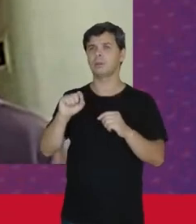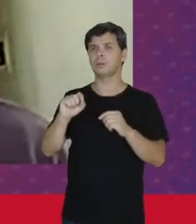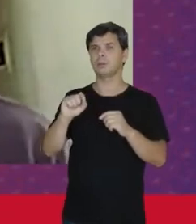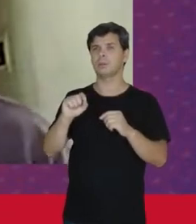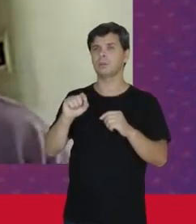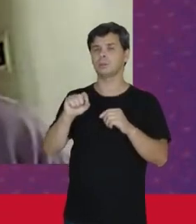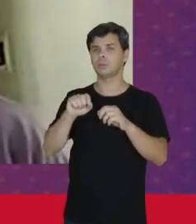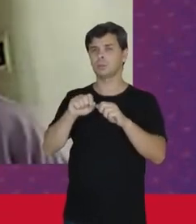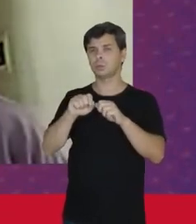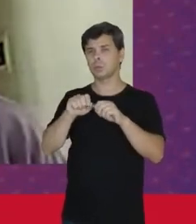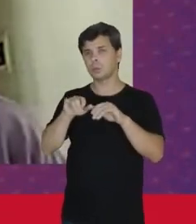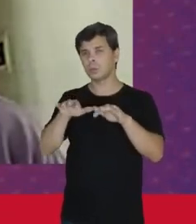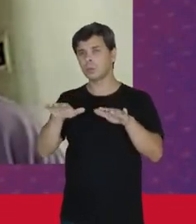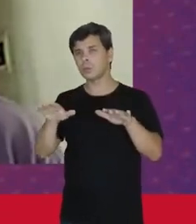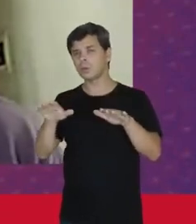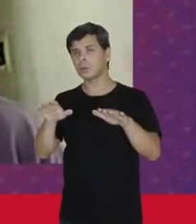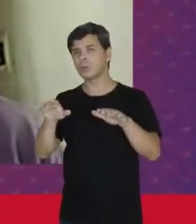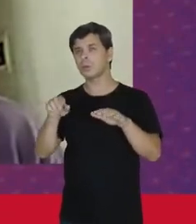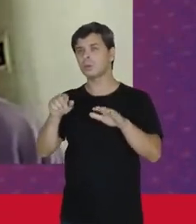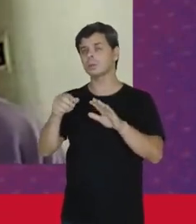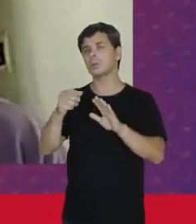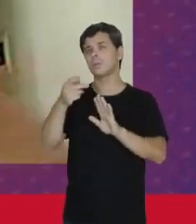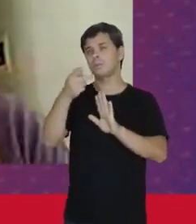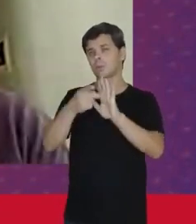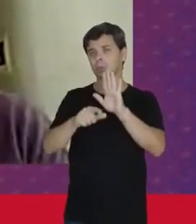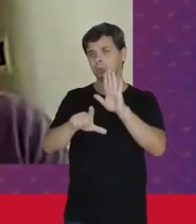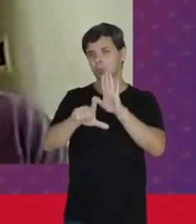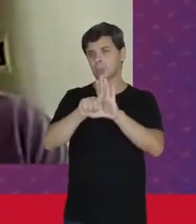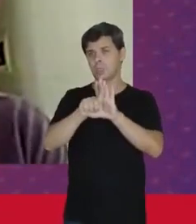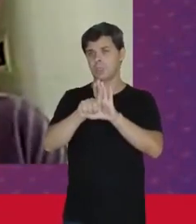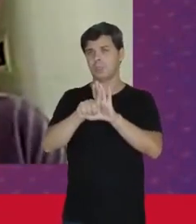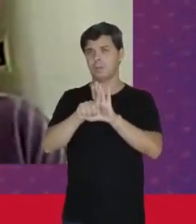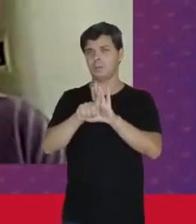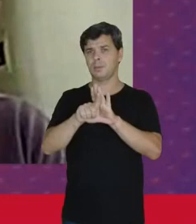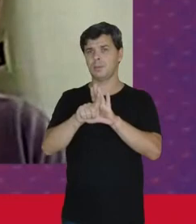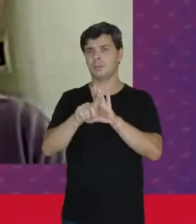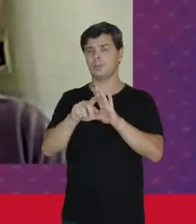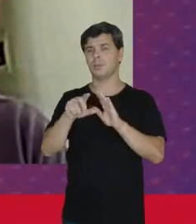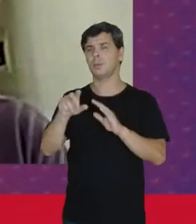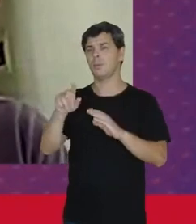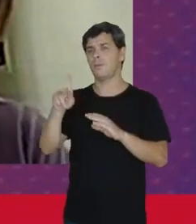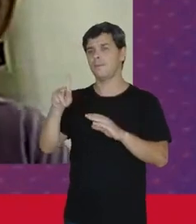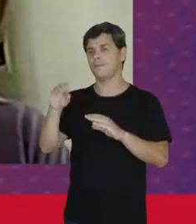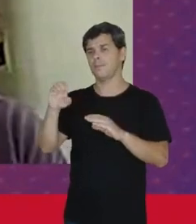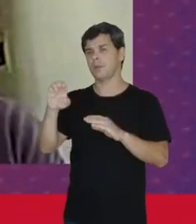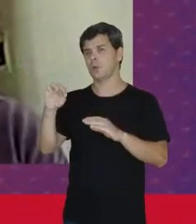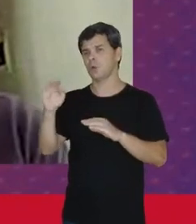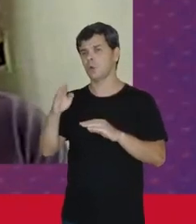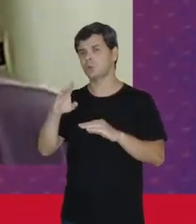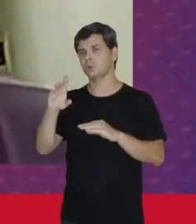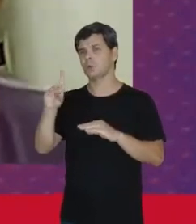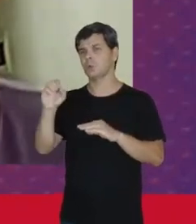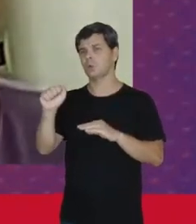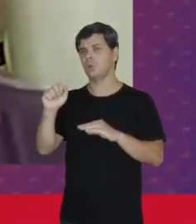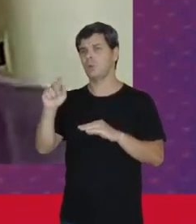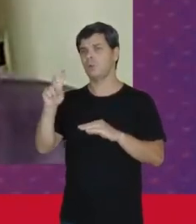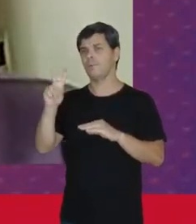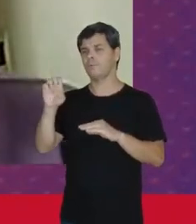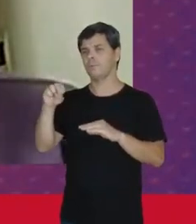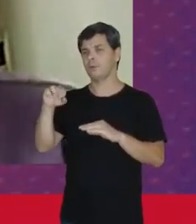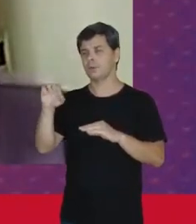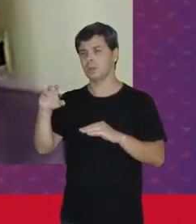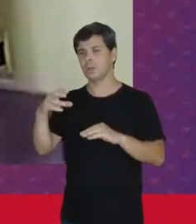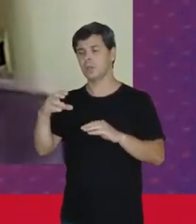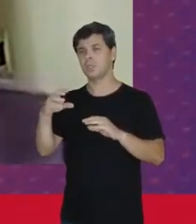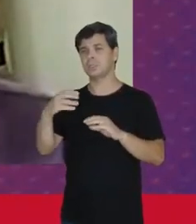em funcionamento o que se prevê nesse PL, nesse pacote do veneno, né, que a gente está chamando, né, e aí, nesse